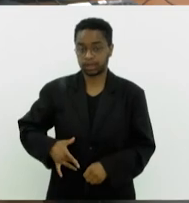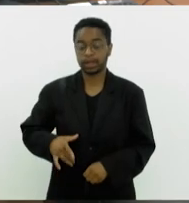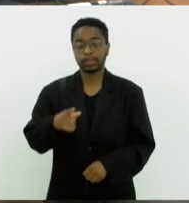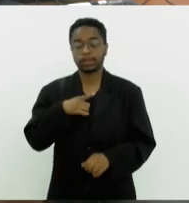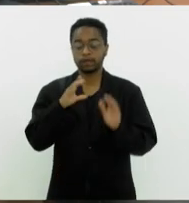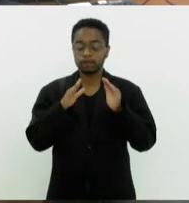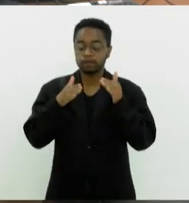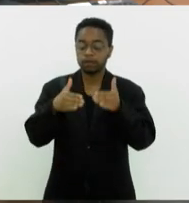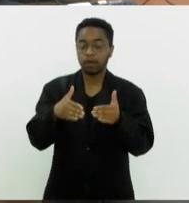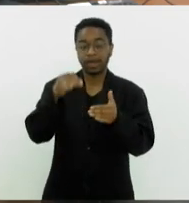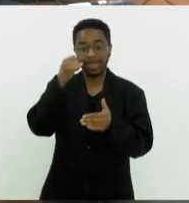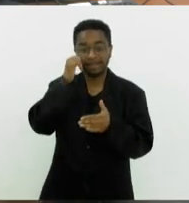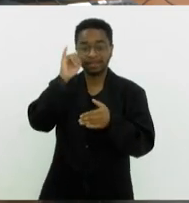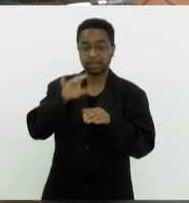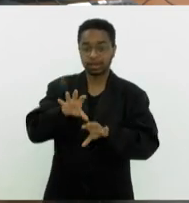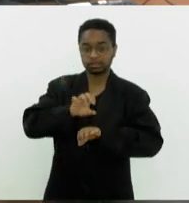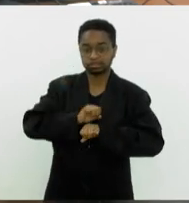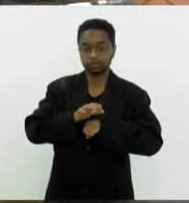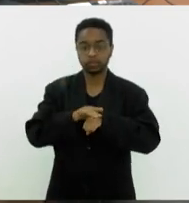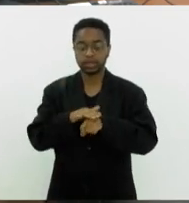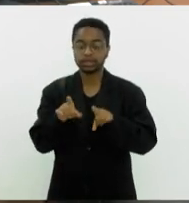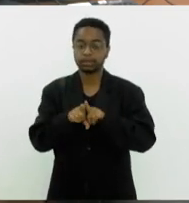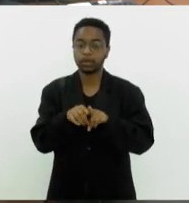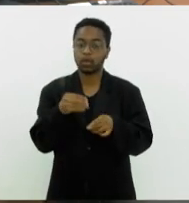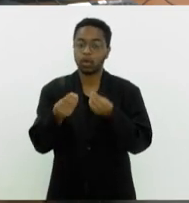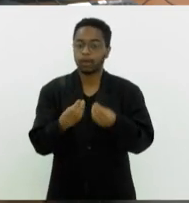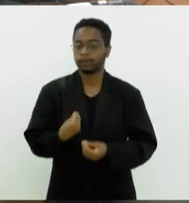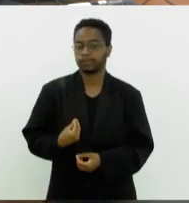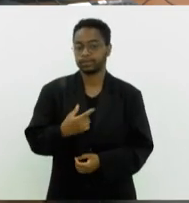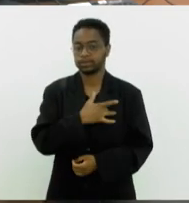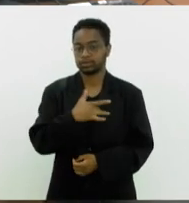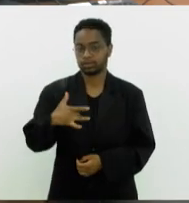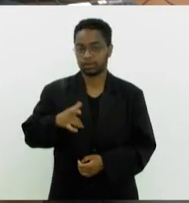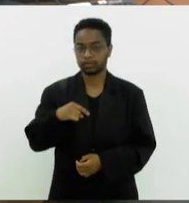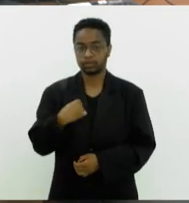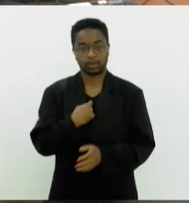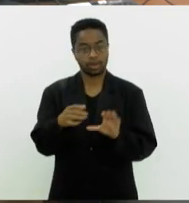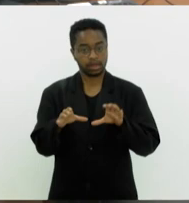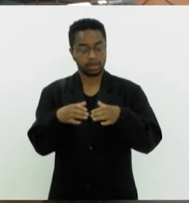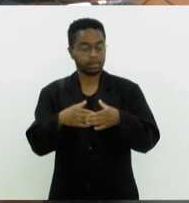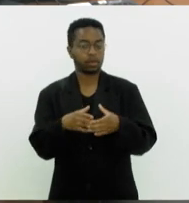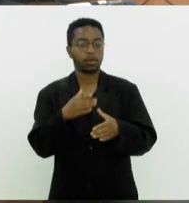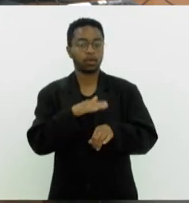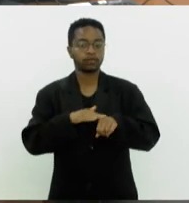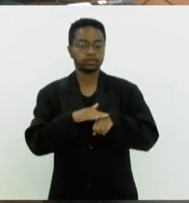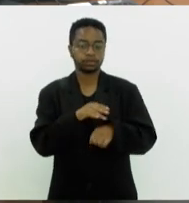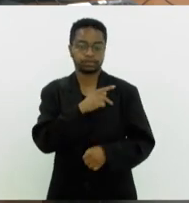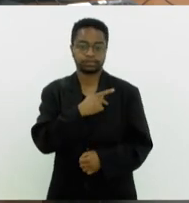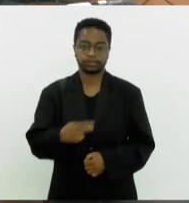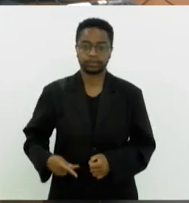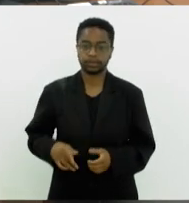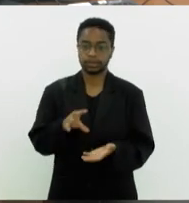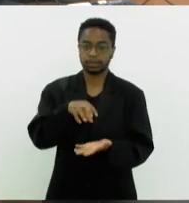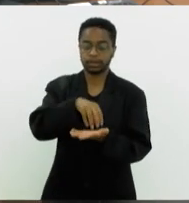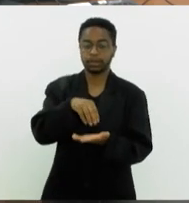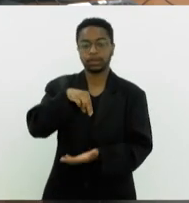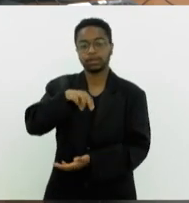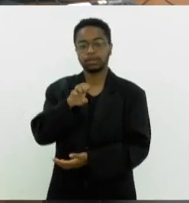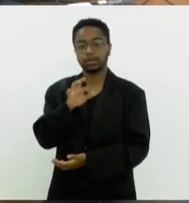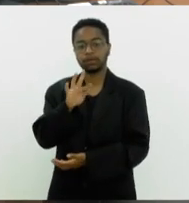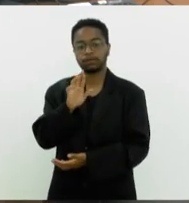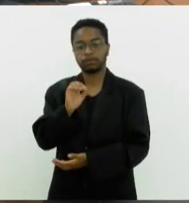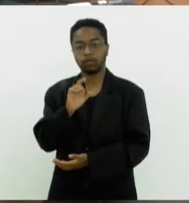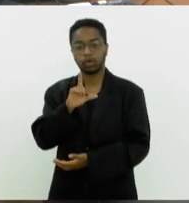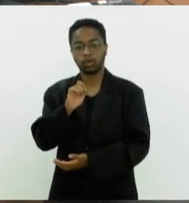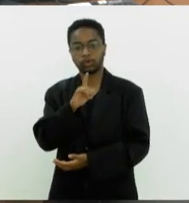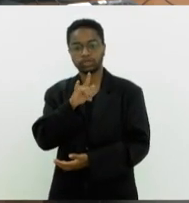prevenção e na adoção de práticas saudáveis. Nossa equipe conversou com a presidente do Departamento de Nefrologia da Sociedade